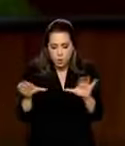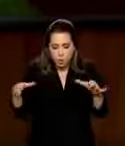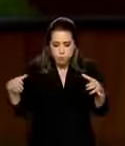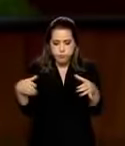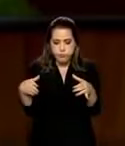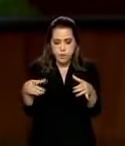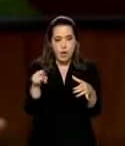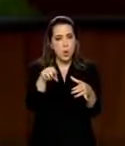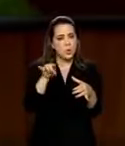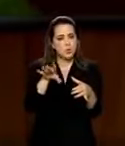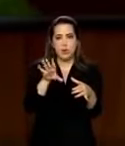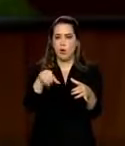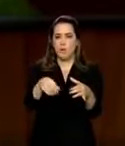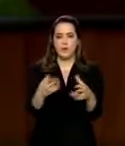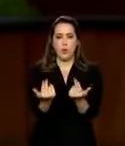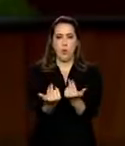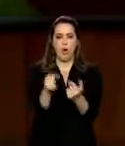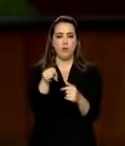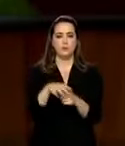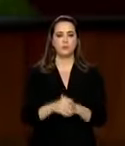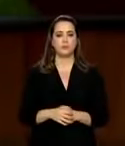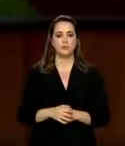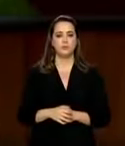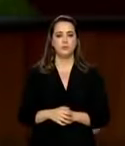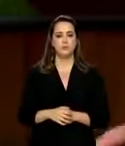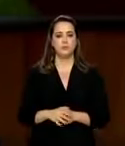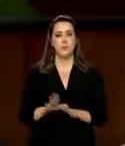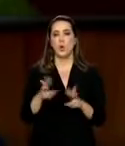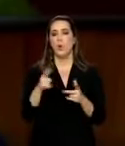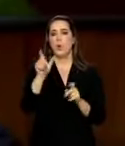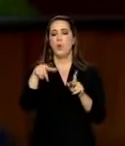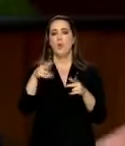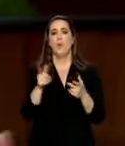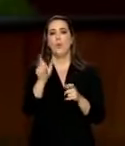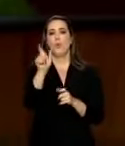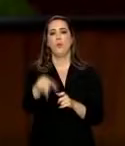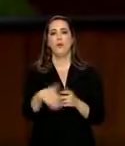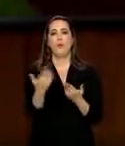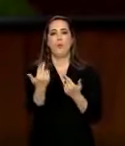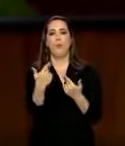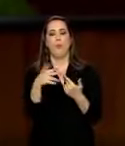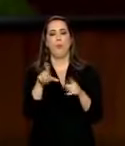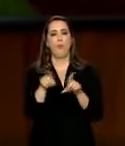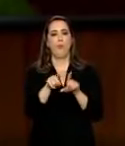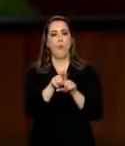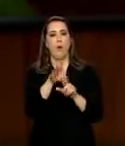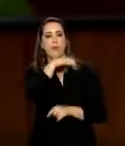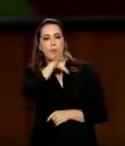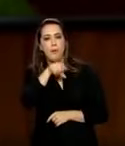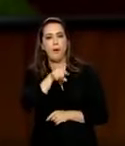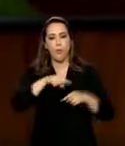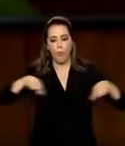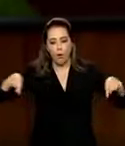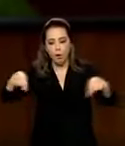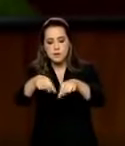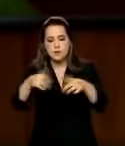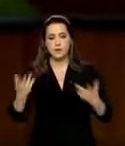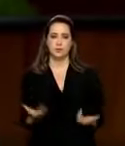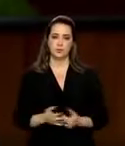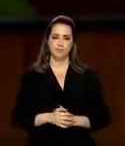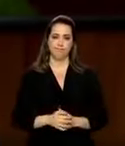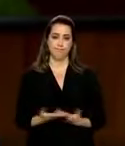aí delimitado, como se fosse um ser num jardim zoológico. É injusto você fazer isso com o índio. E